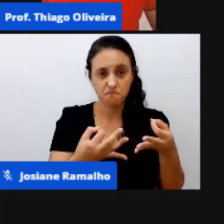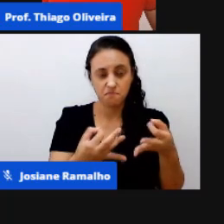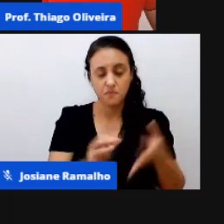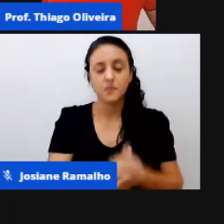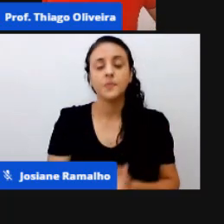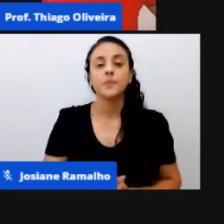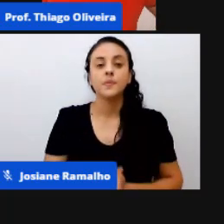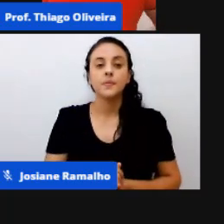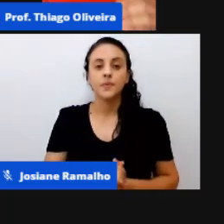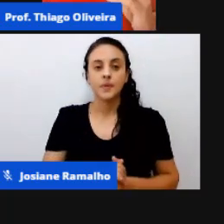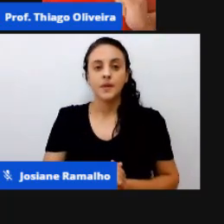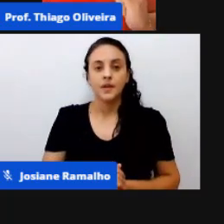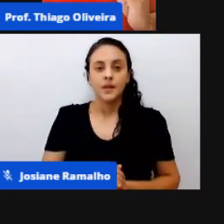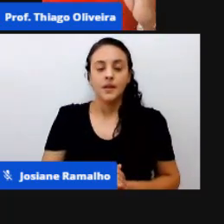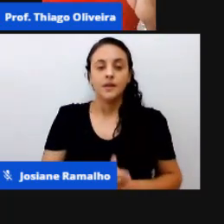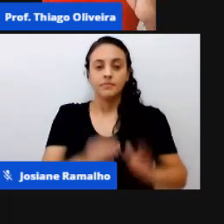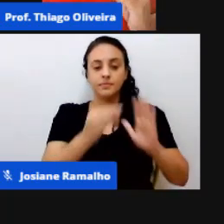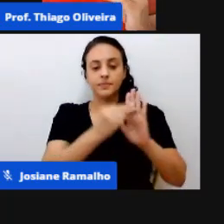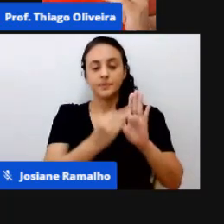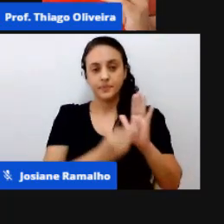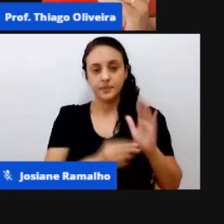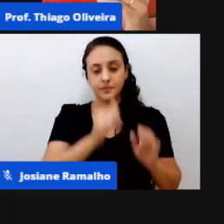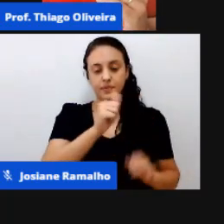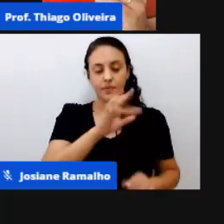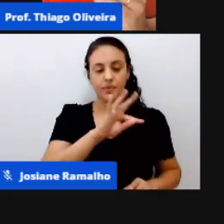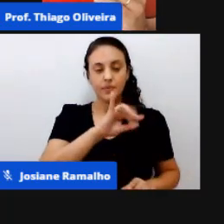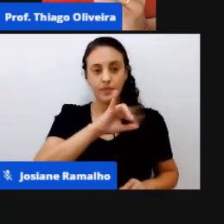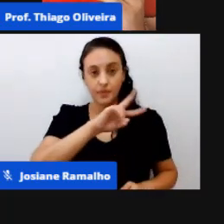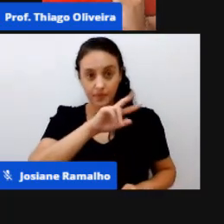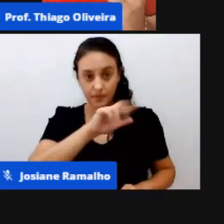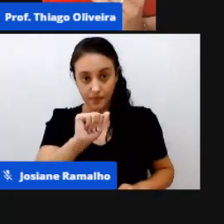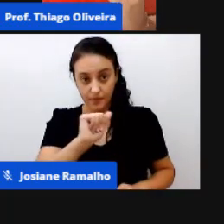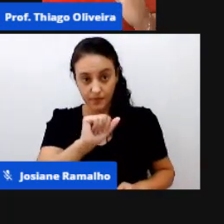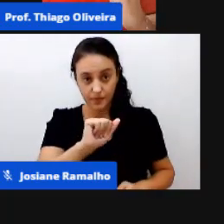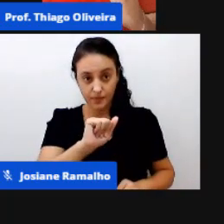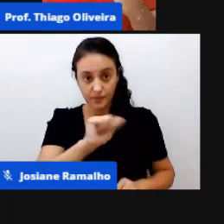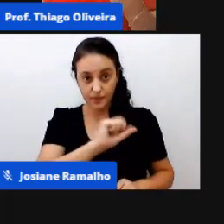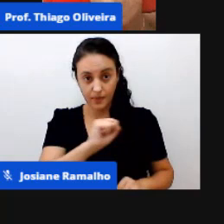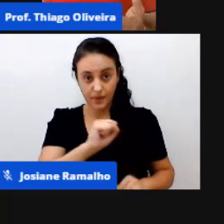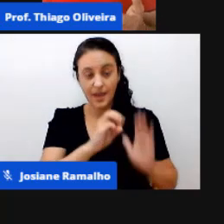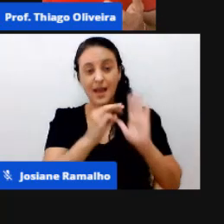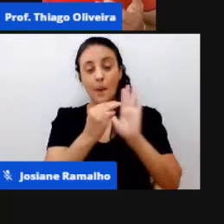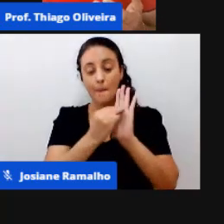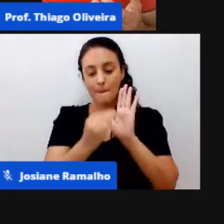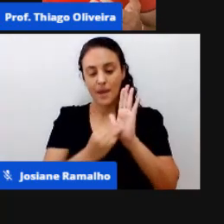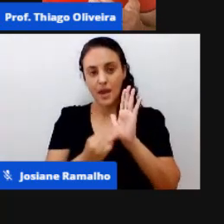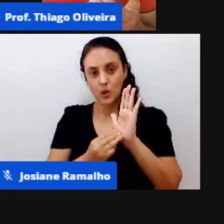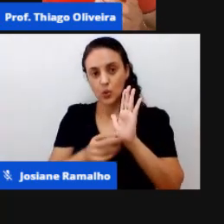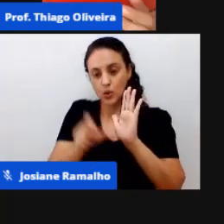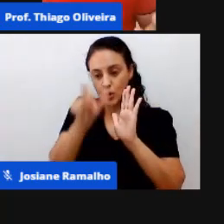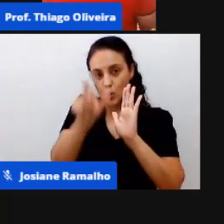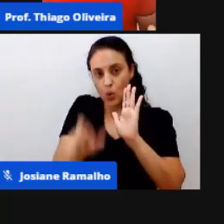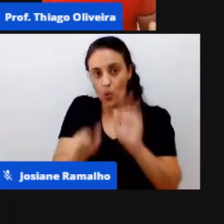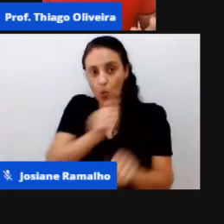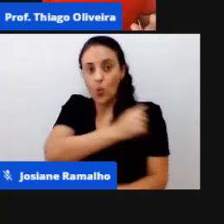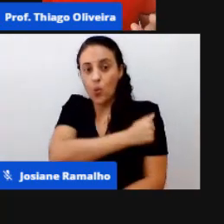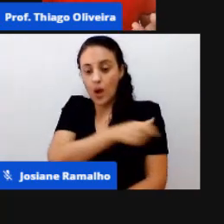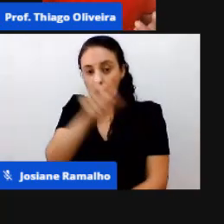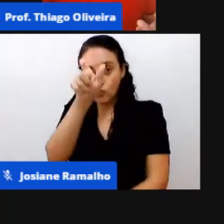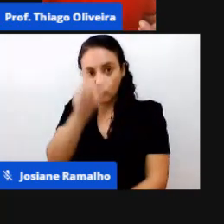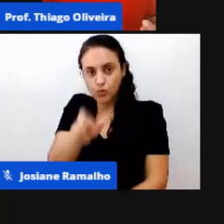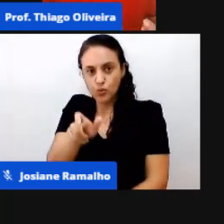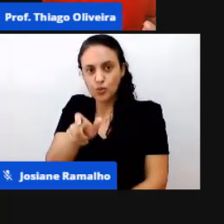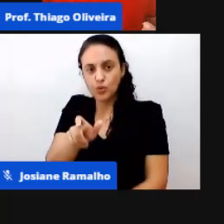Né? Então, metodologias ativas são métodos em que coloca o aluno como agente da sua aprendizagem.